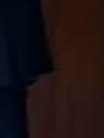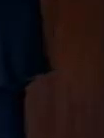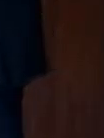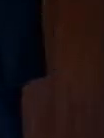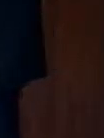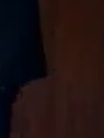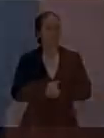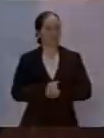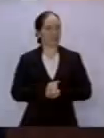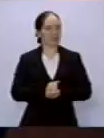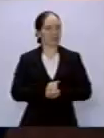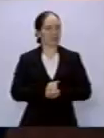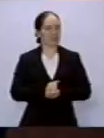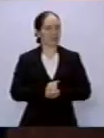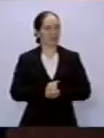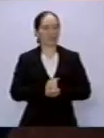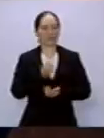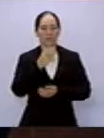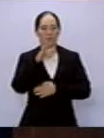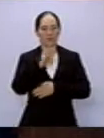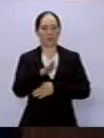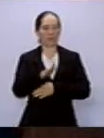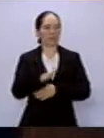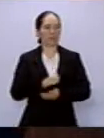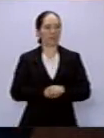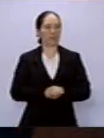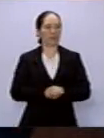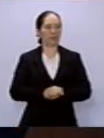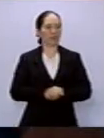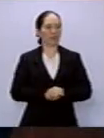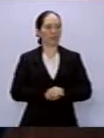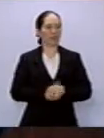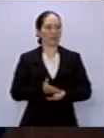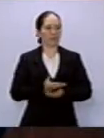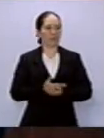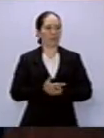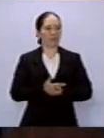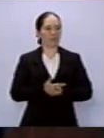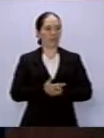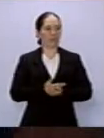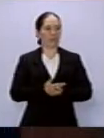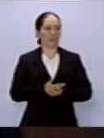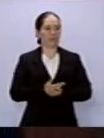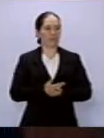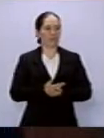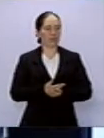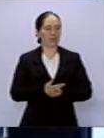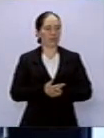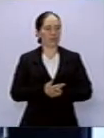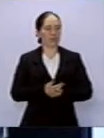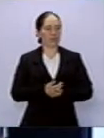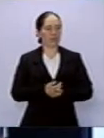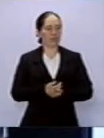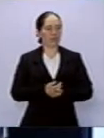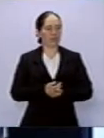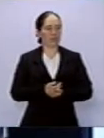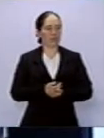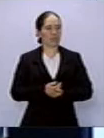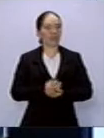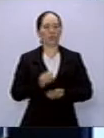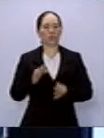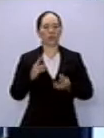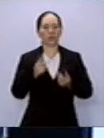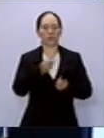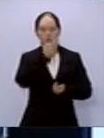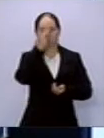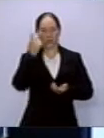corte Oi boa tarde a todos os meus companheiros de mesa em a todos os